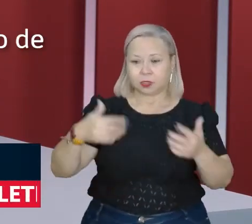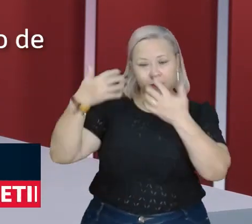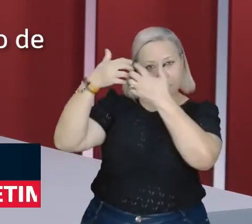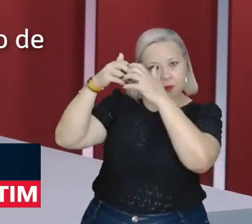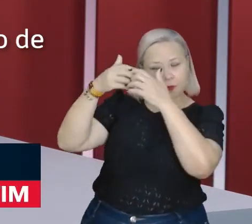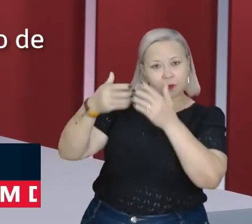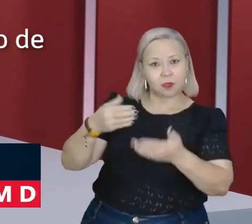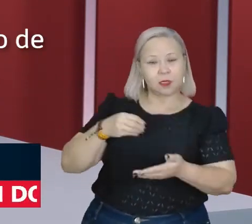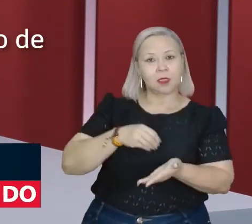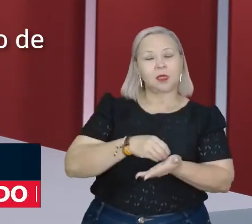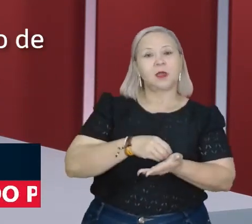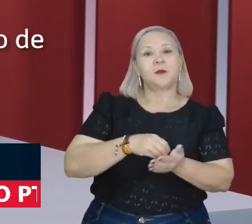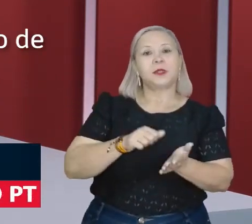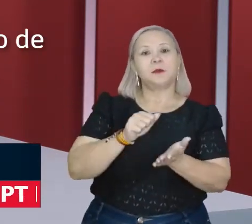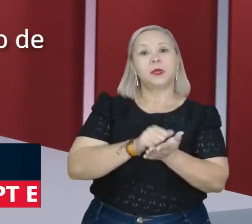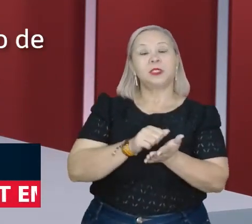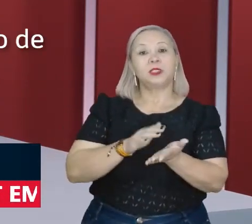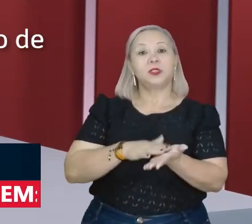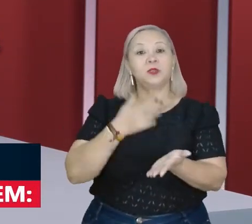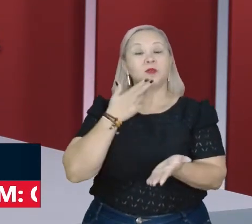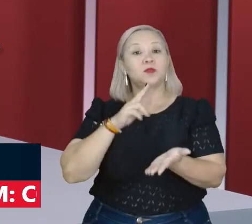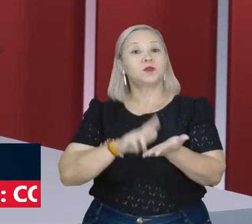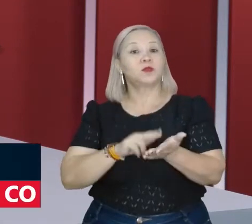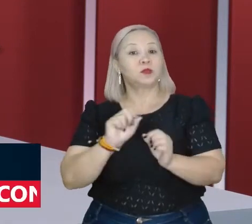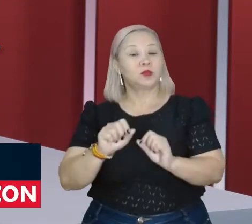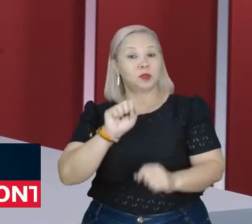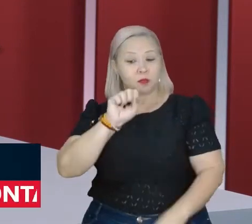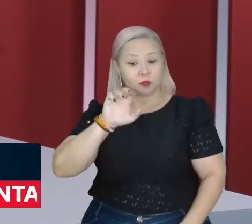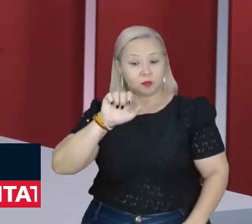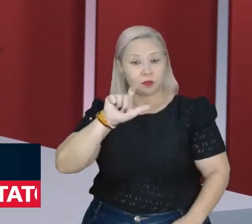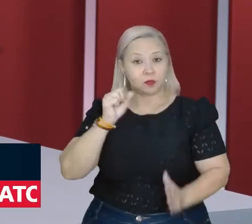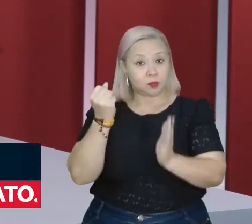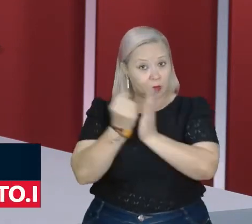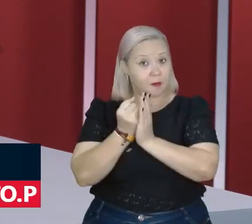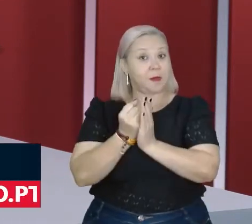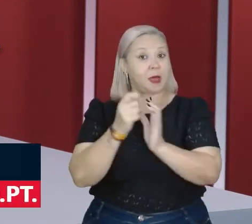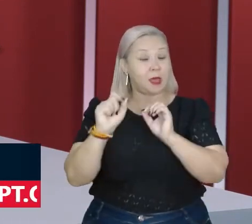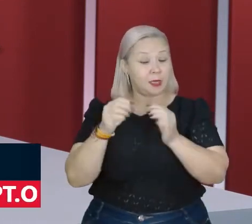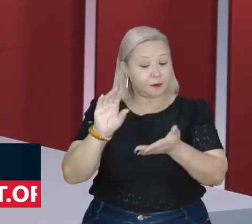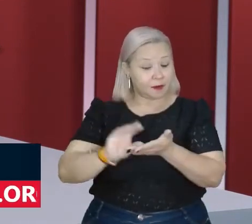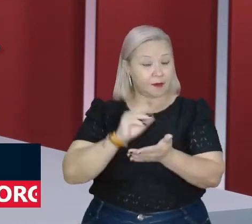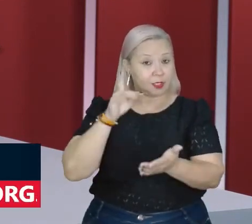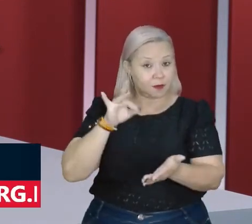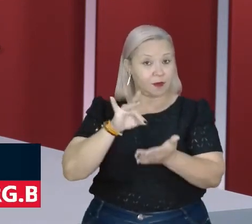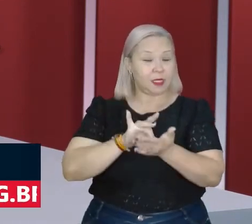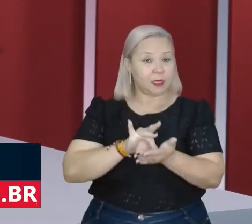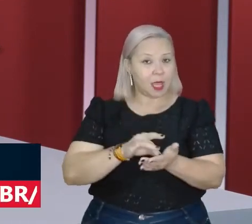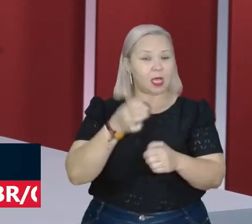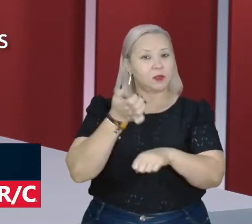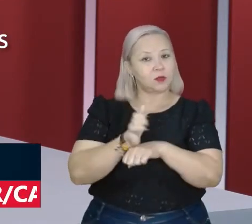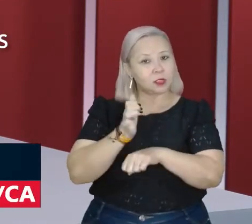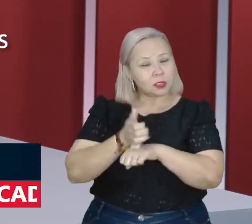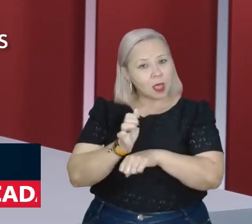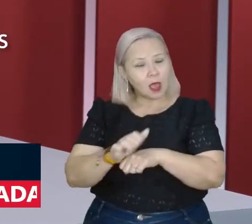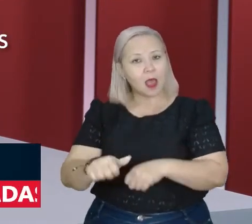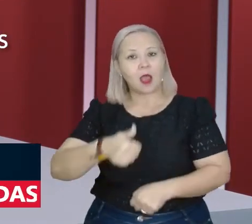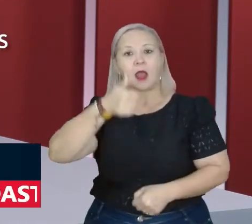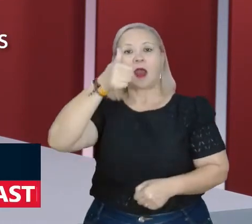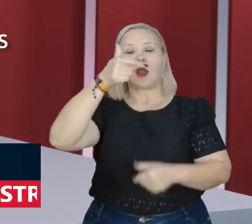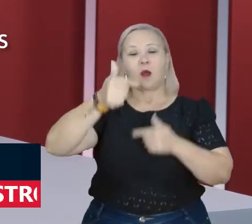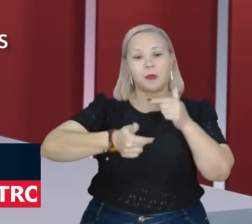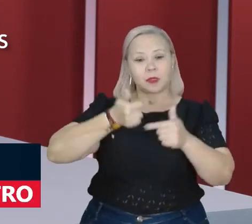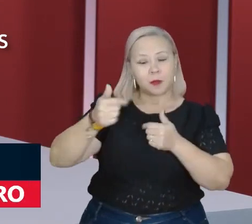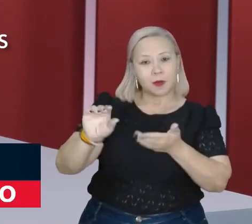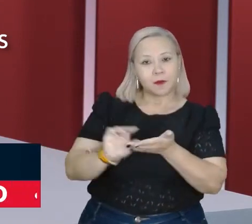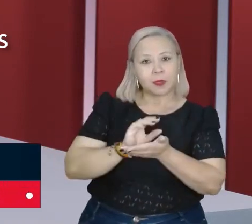de um selo de empresa amiga da juventude, que é aquela que vai investir de verdade no estágio, no primeiro emprego, que vai investir